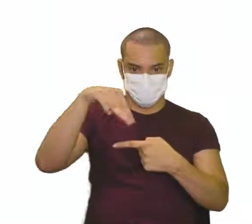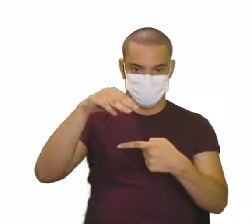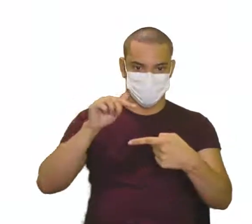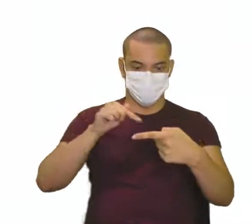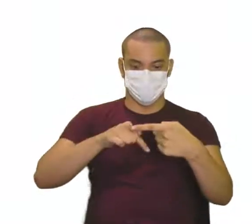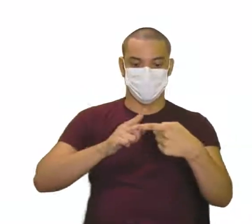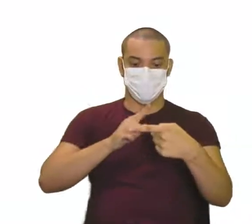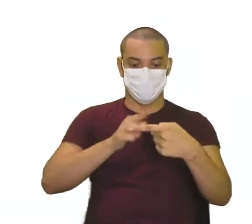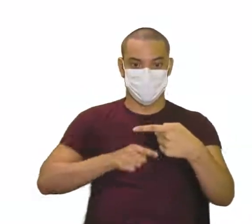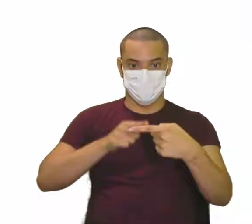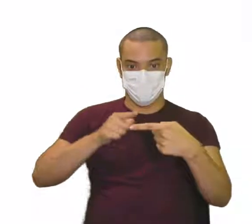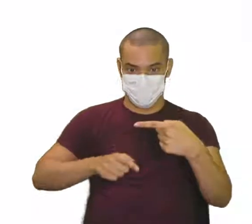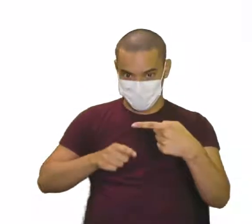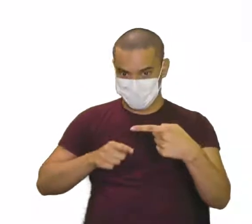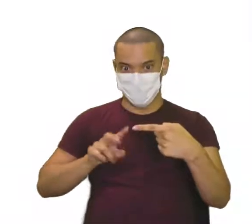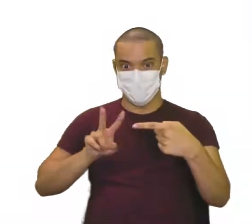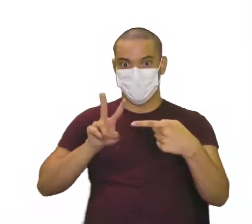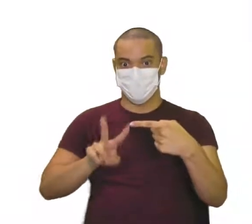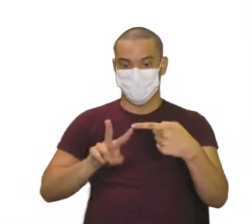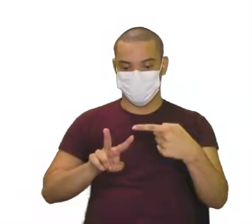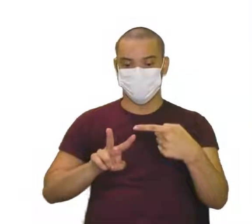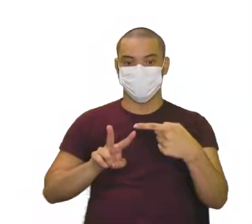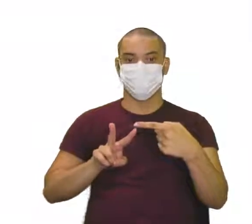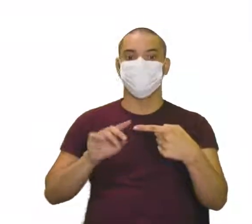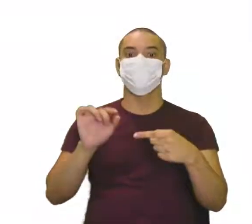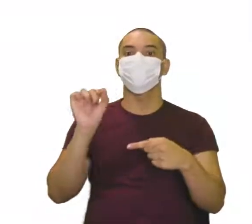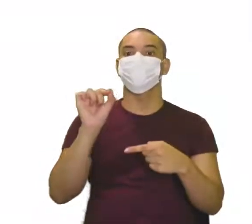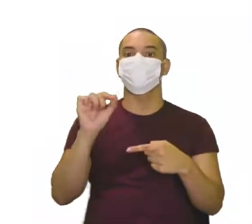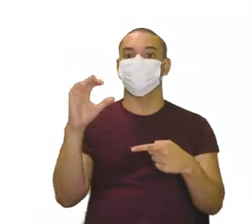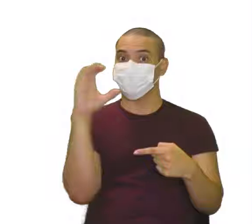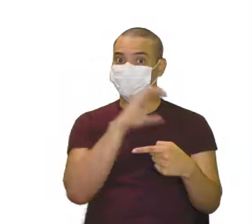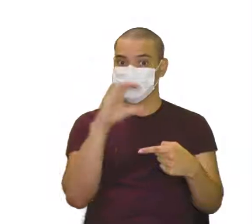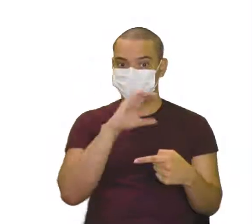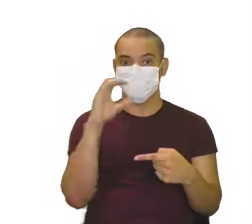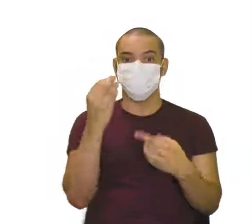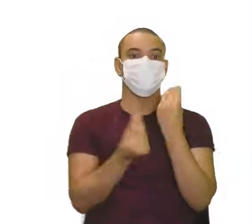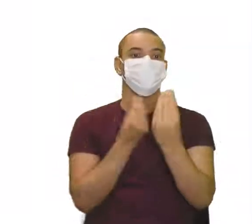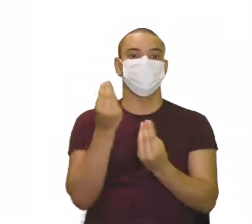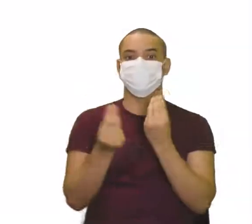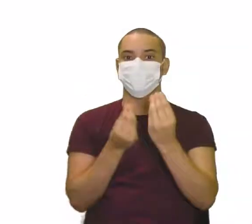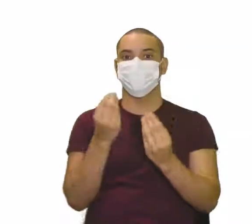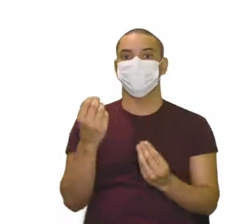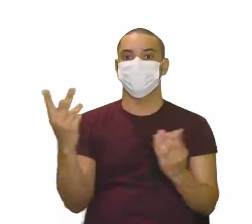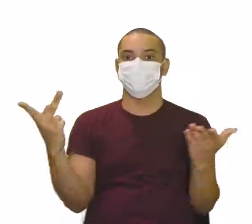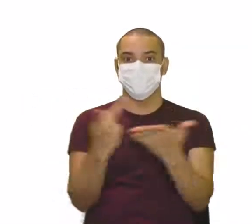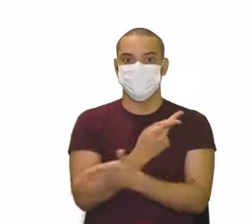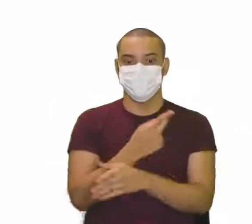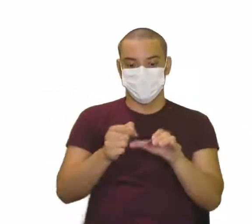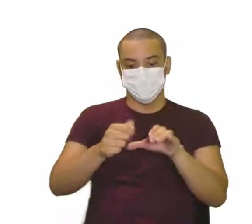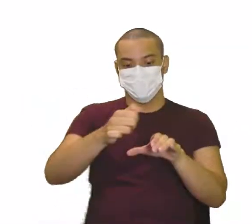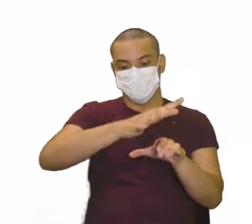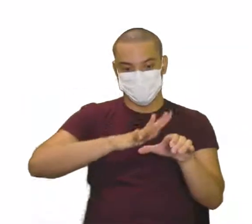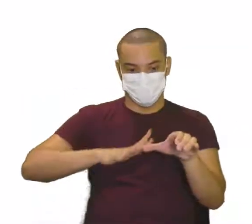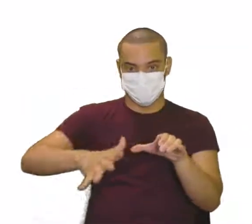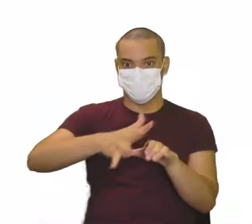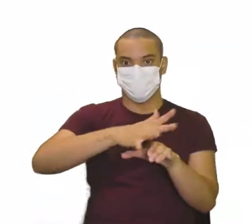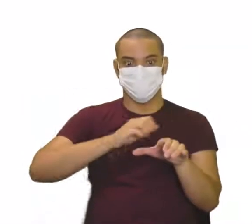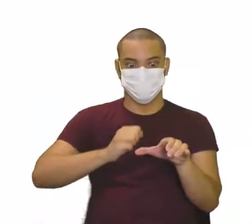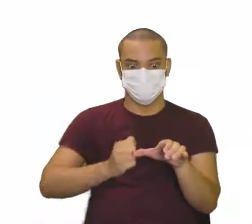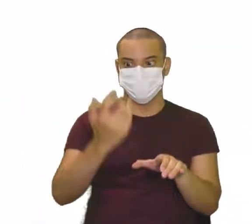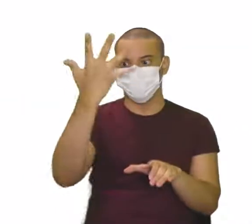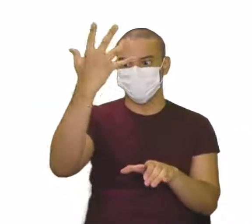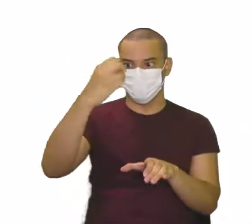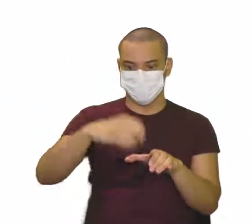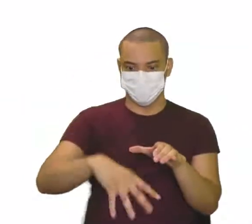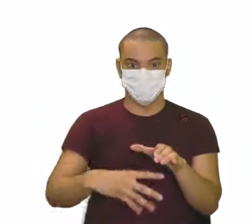nós vimos o sinal não vai importar, vezes a velocidade com que essa carga é lançada nesse campo, fechou? E